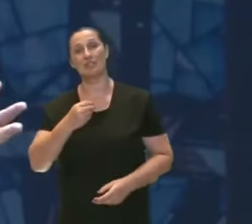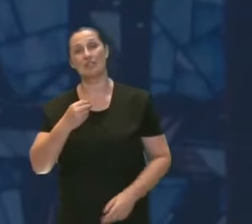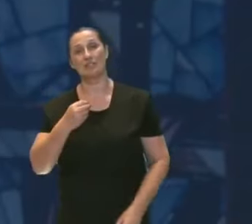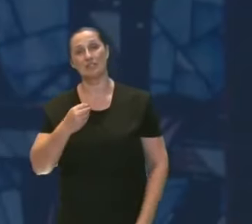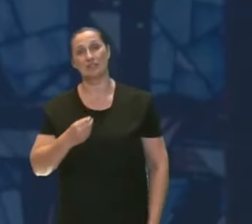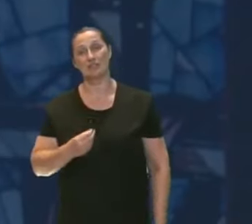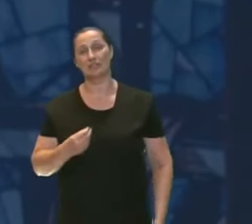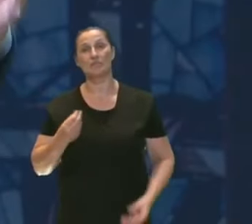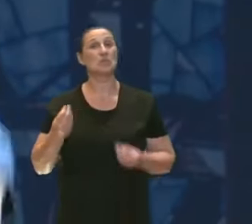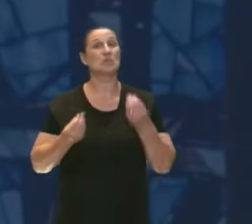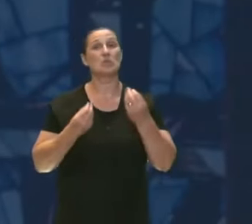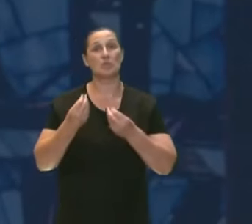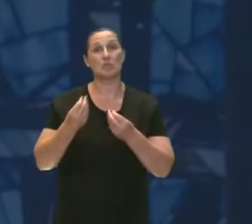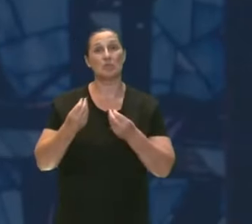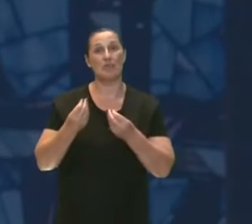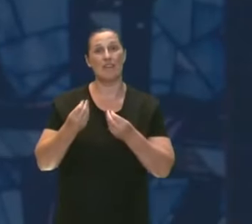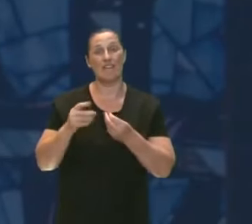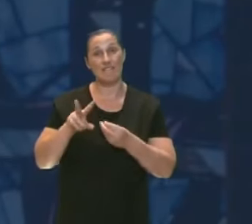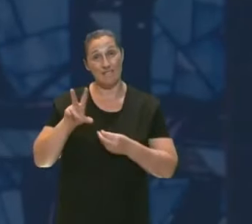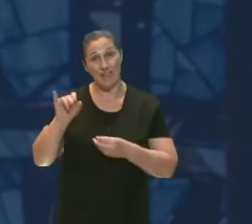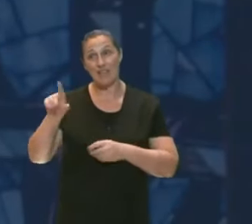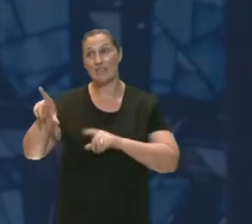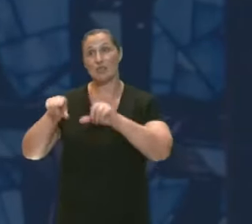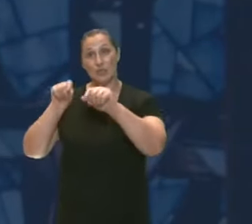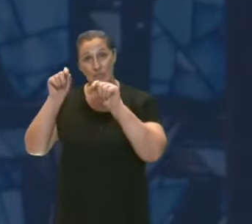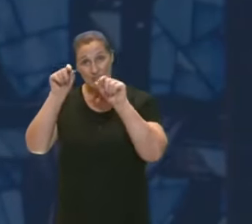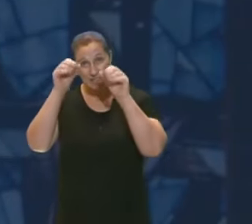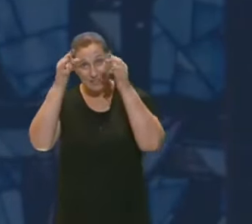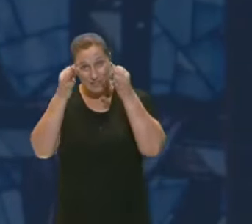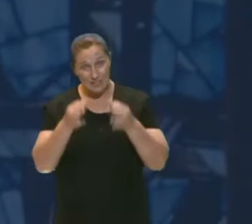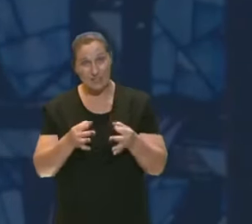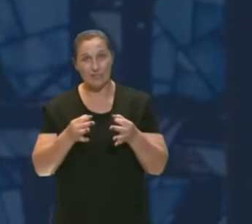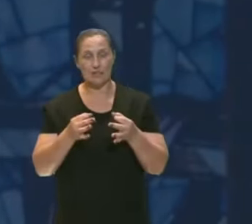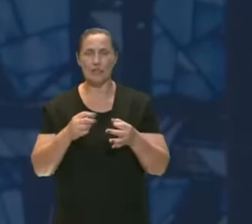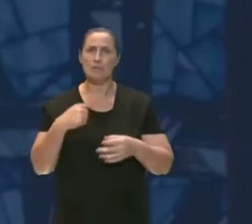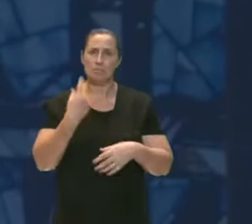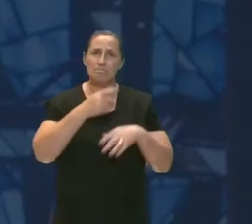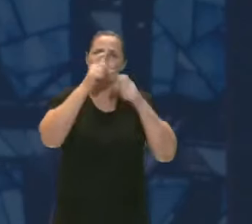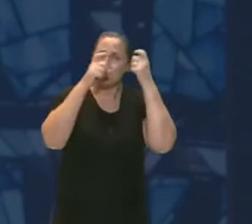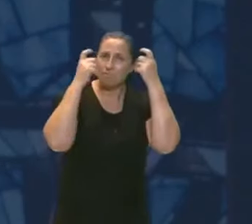se dar? Será que vão fazer boas escolhas? E a gente se preocupa.